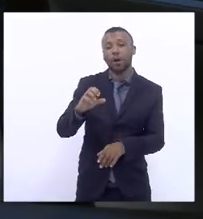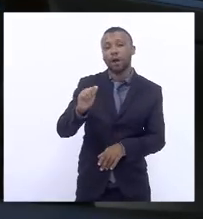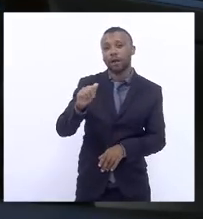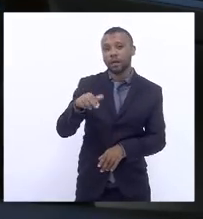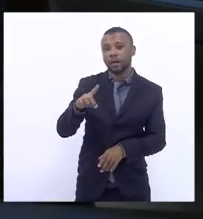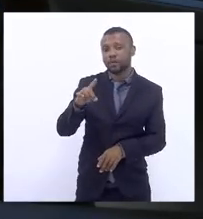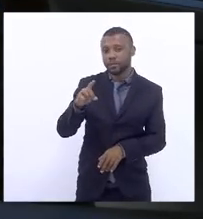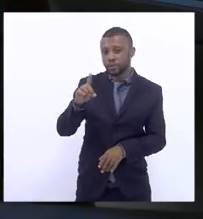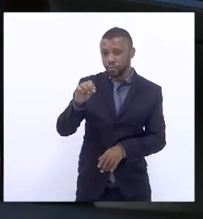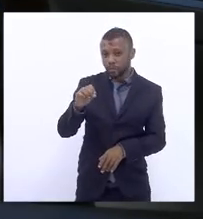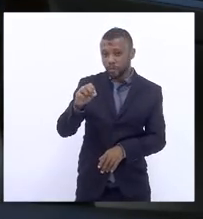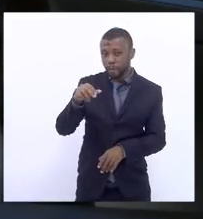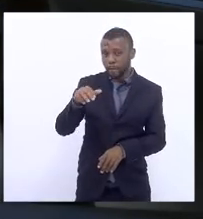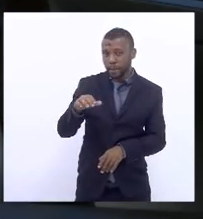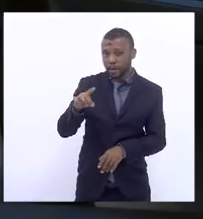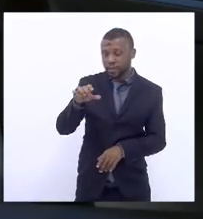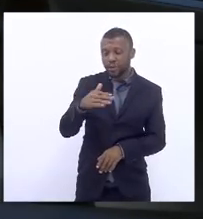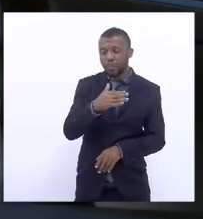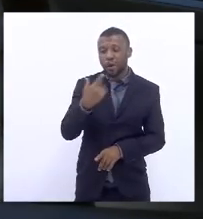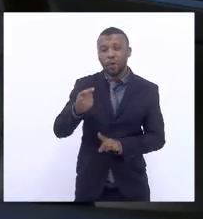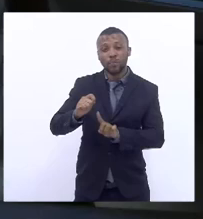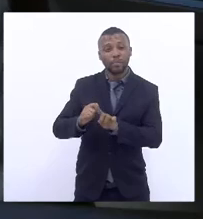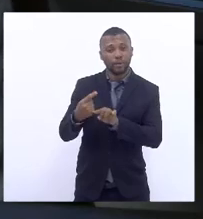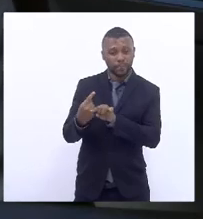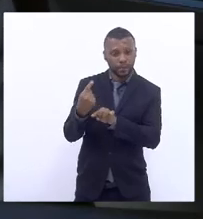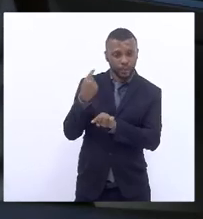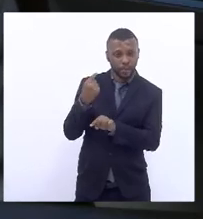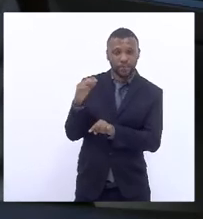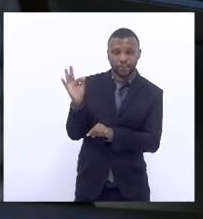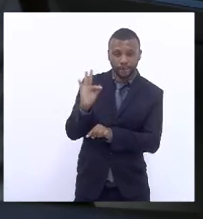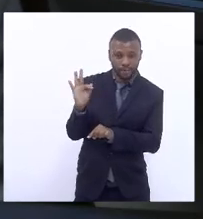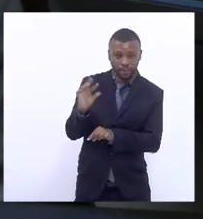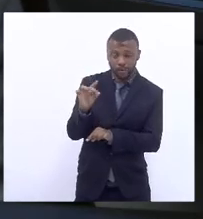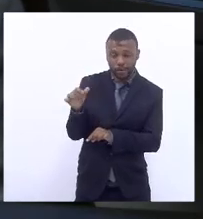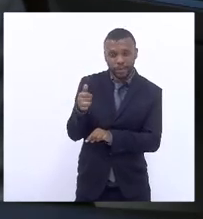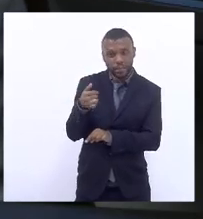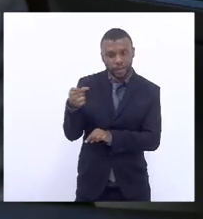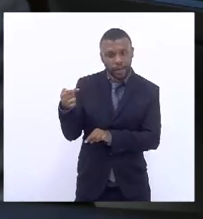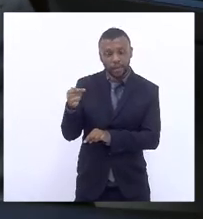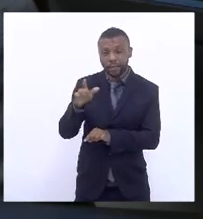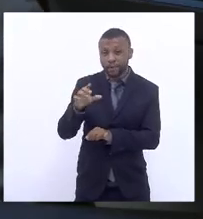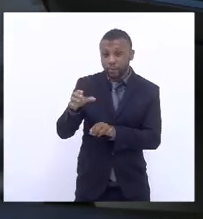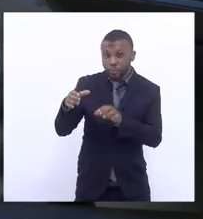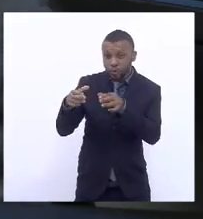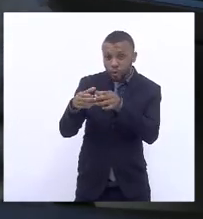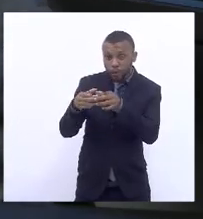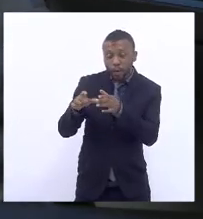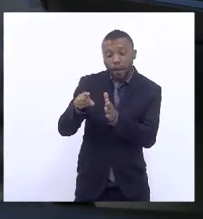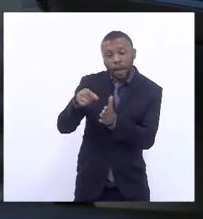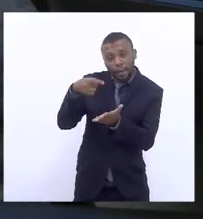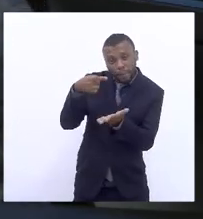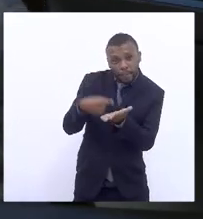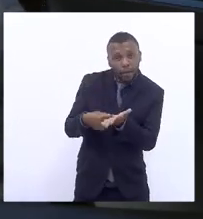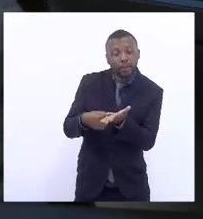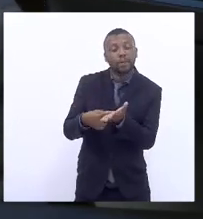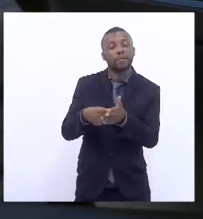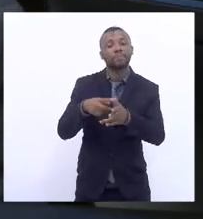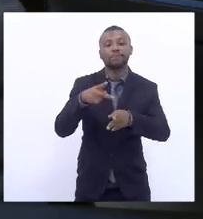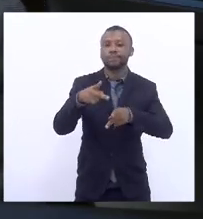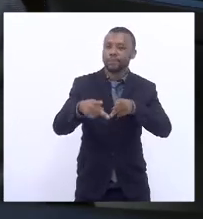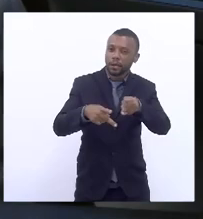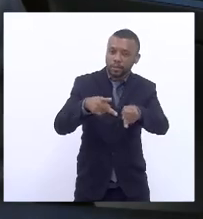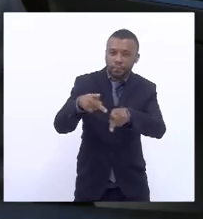de fevereiro, que ele era o brasileiro que estava no grupo top de Aliança para as Civilizações.